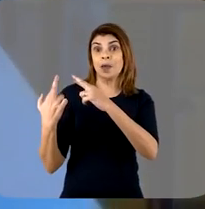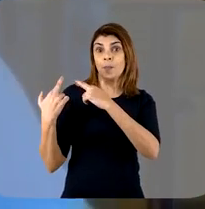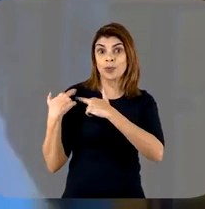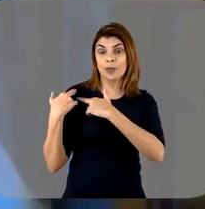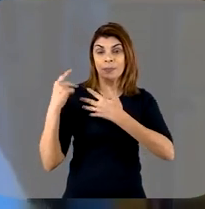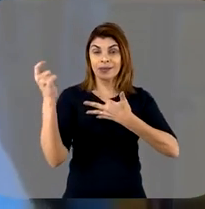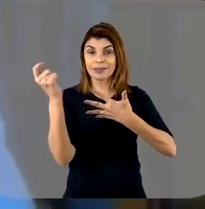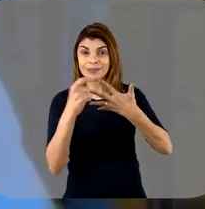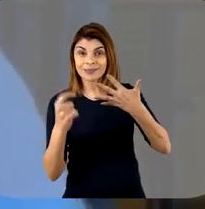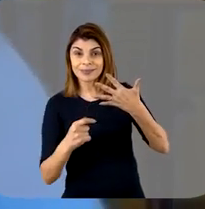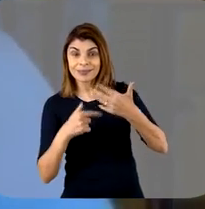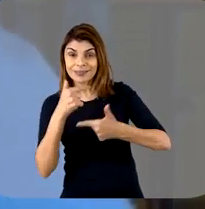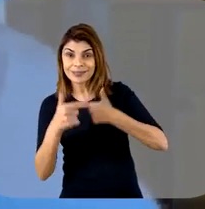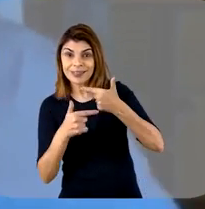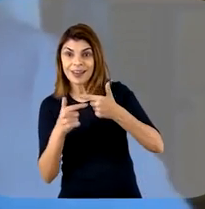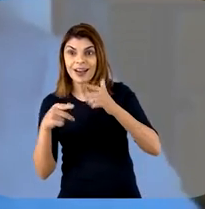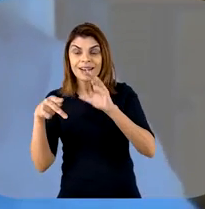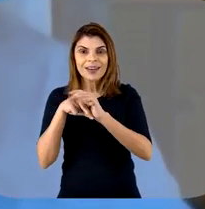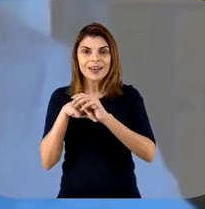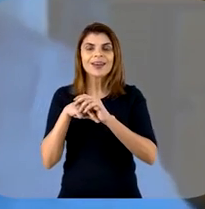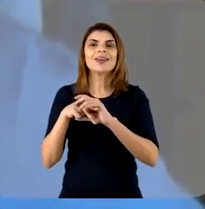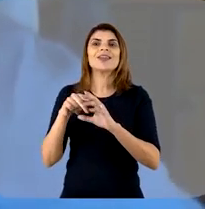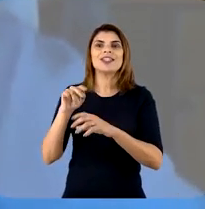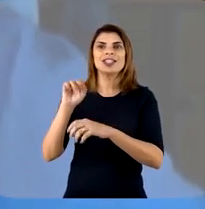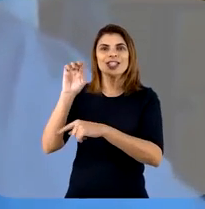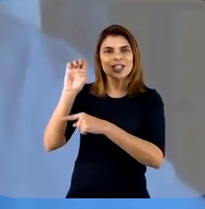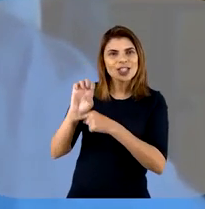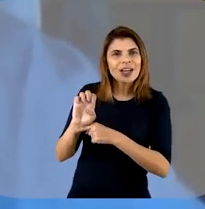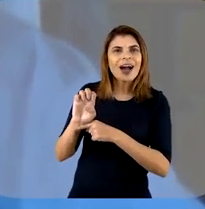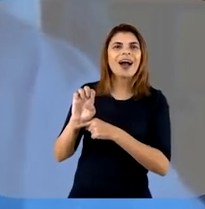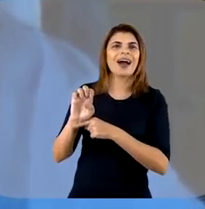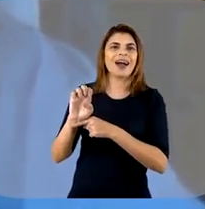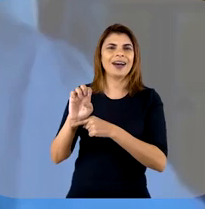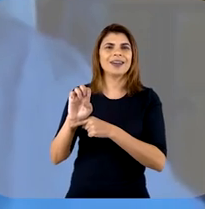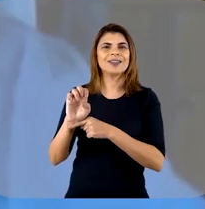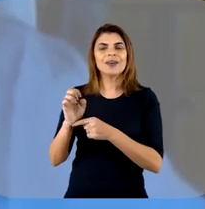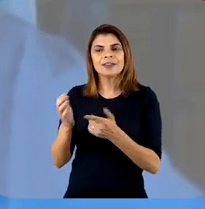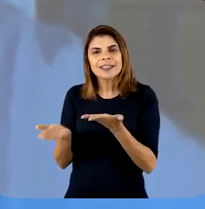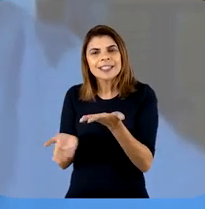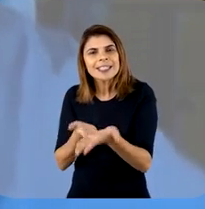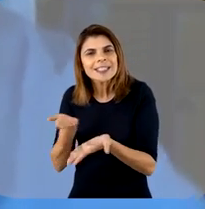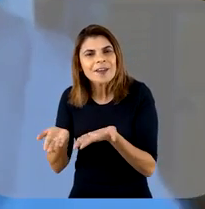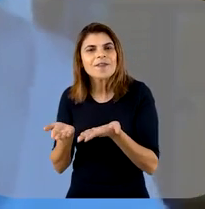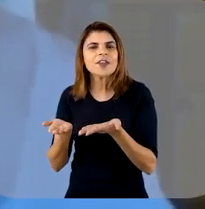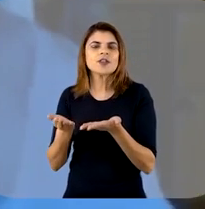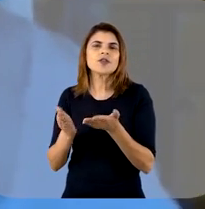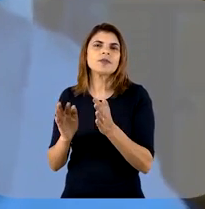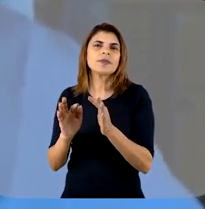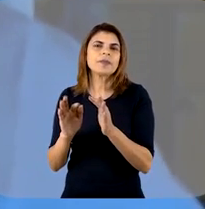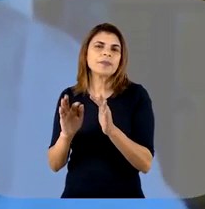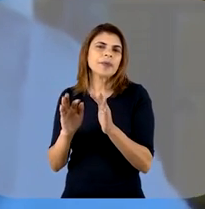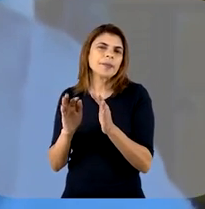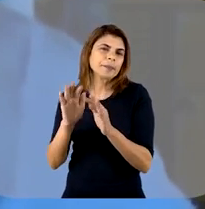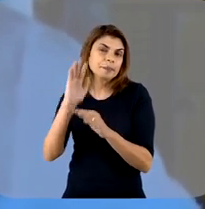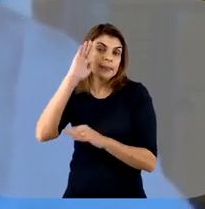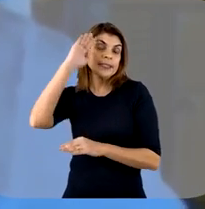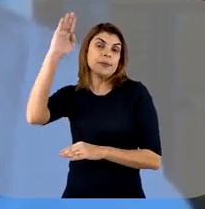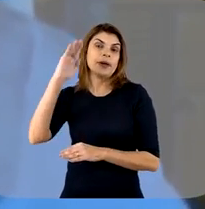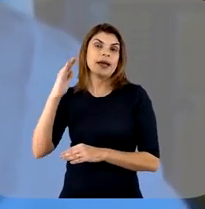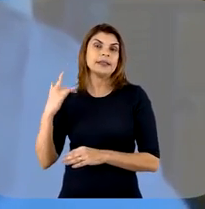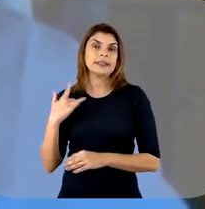As responsabilidades do Estado, né, na prestar serviços, alguns serviços fundamentais à